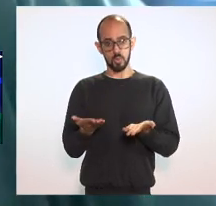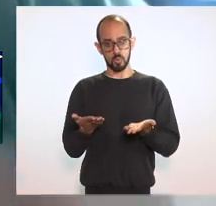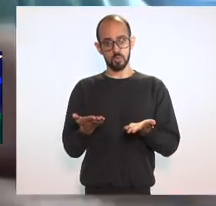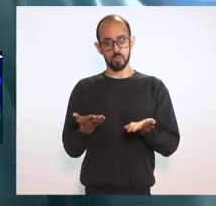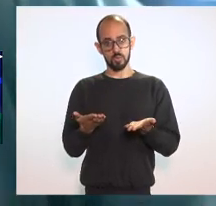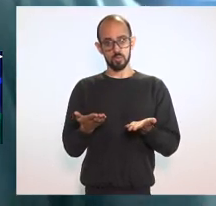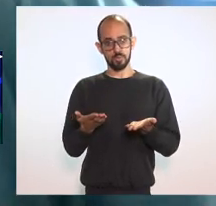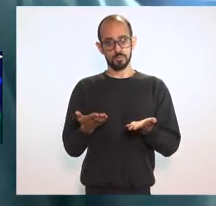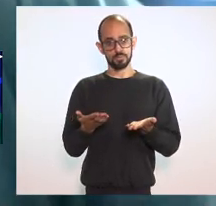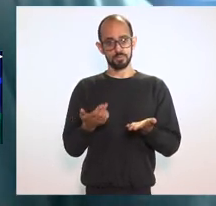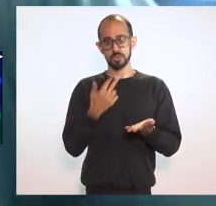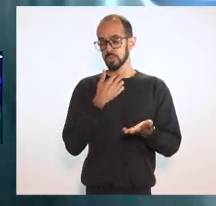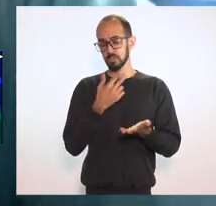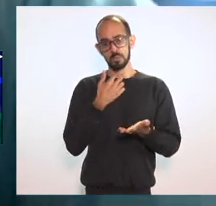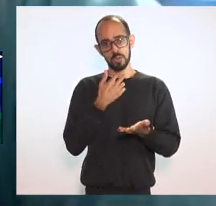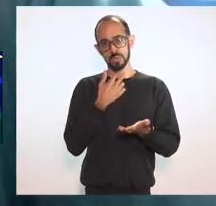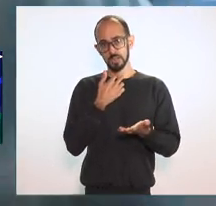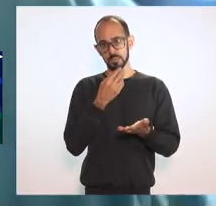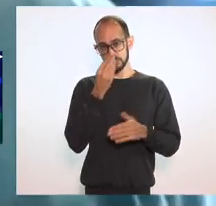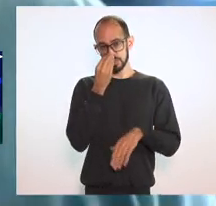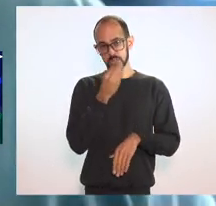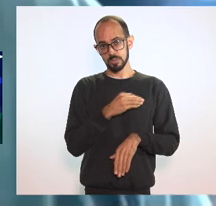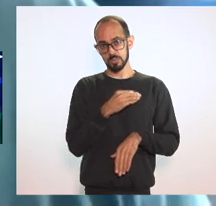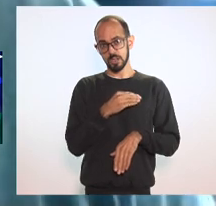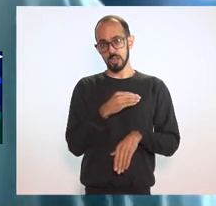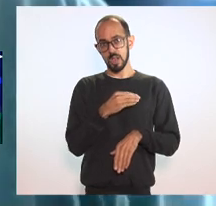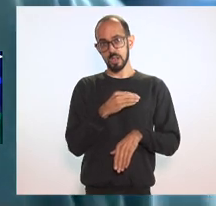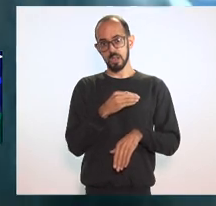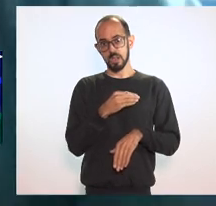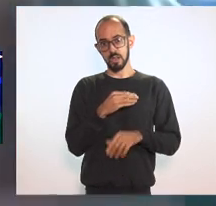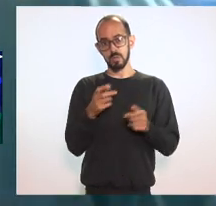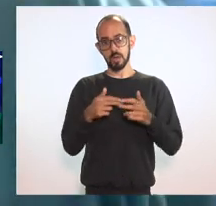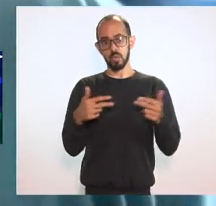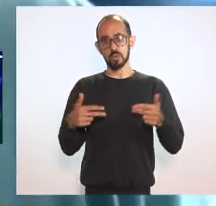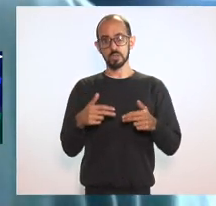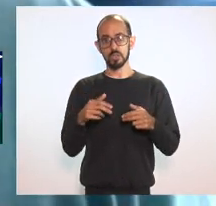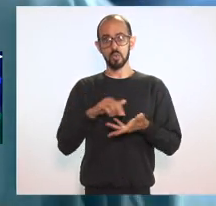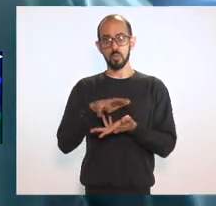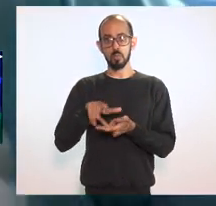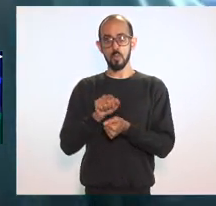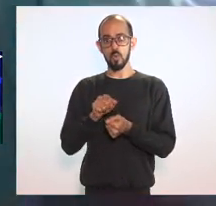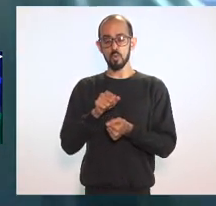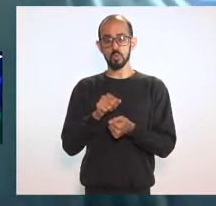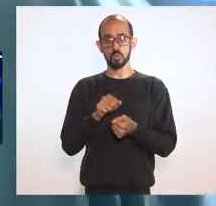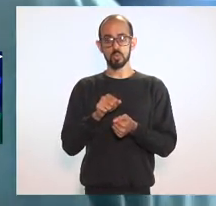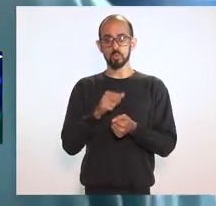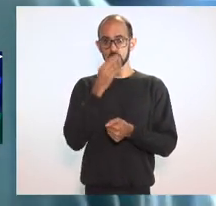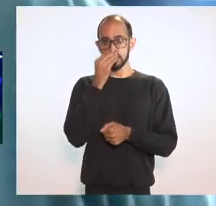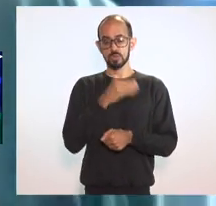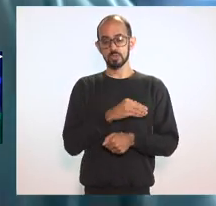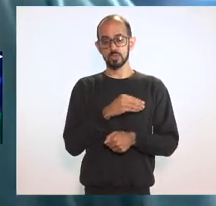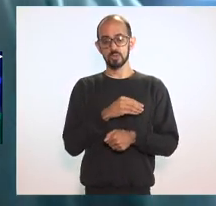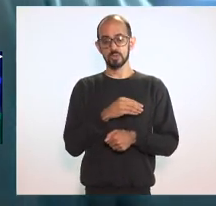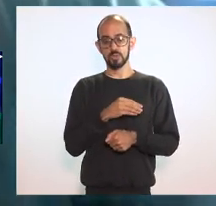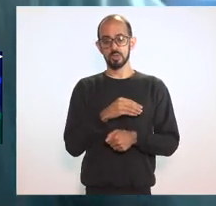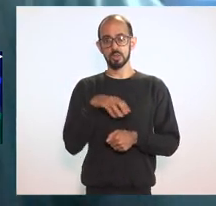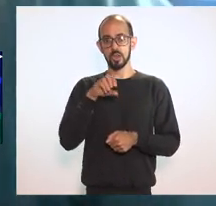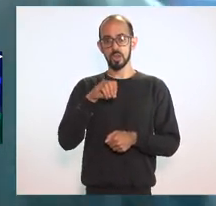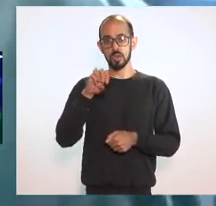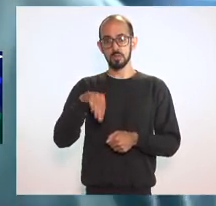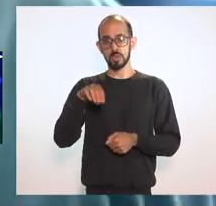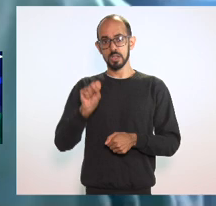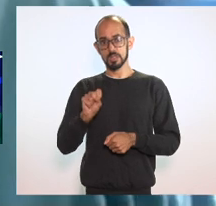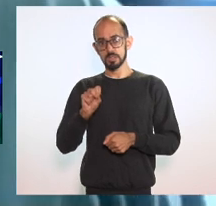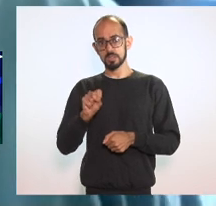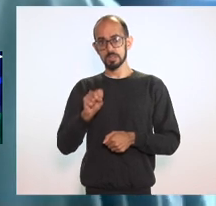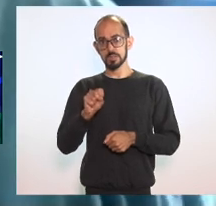cair numa falsa dicotomia eo mundo rejeitor os dados rejeitado agora